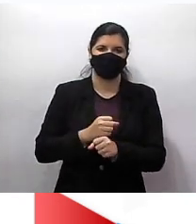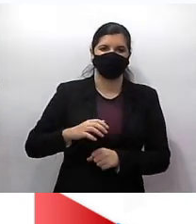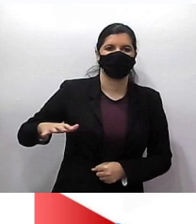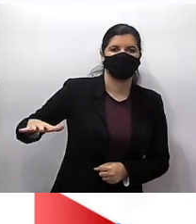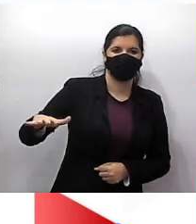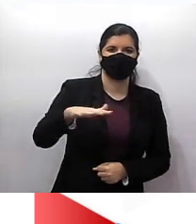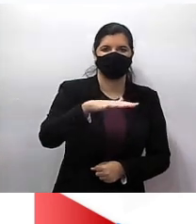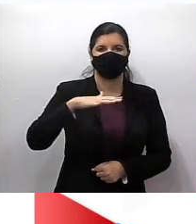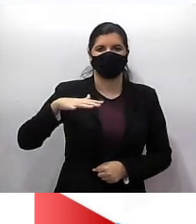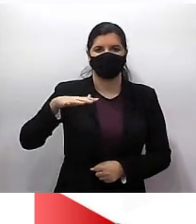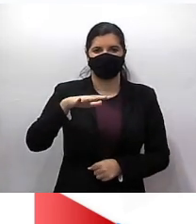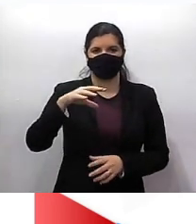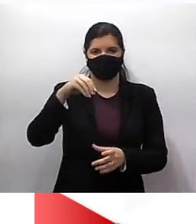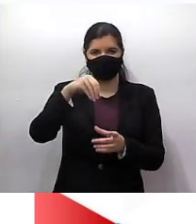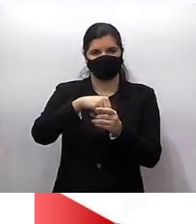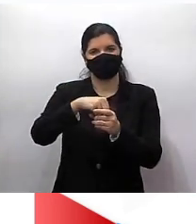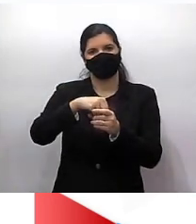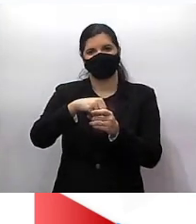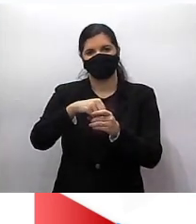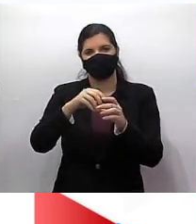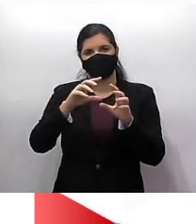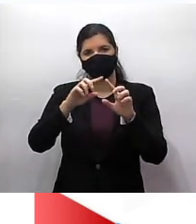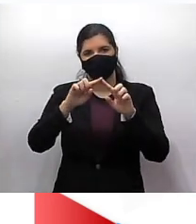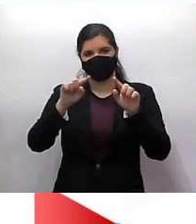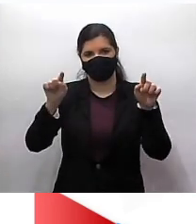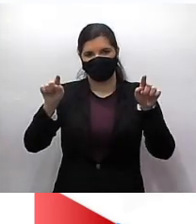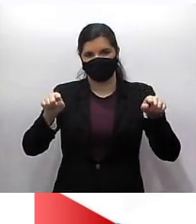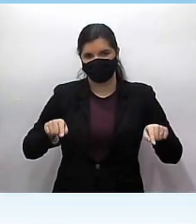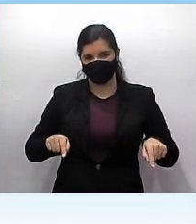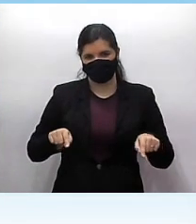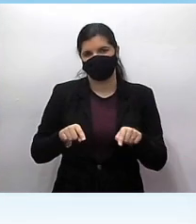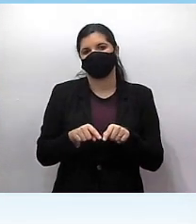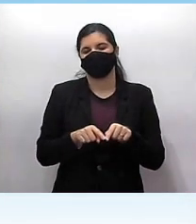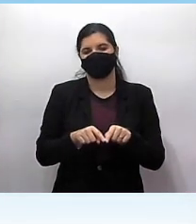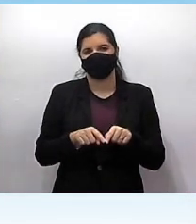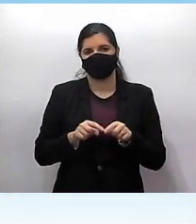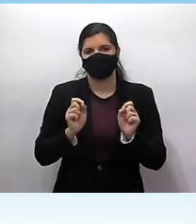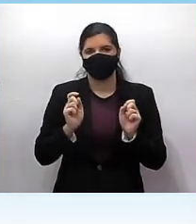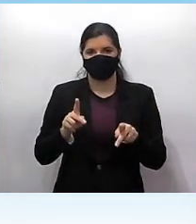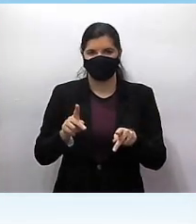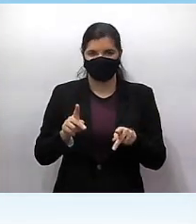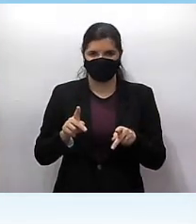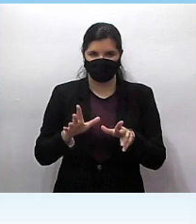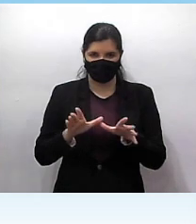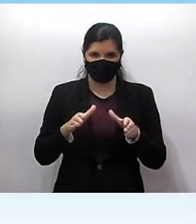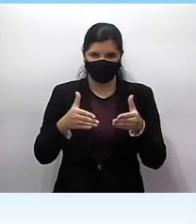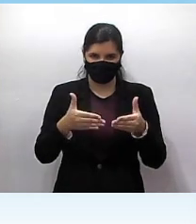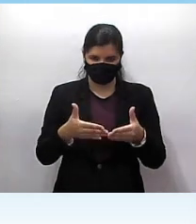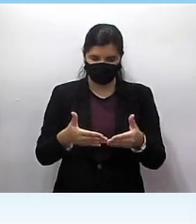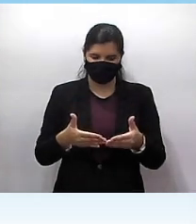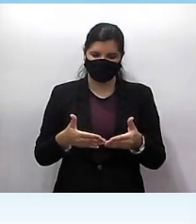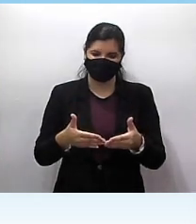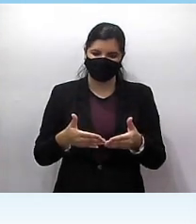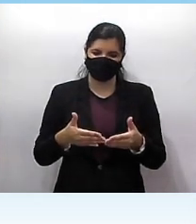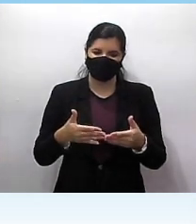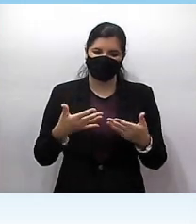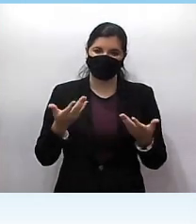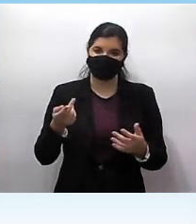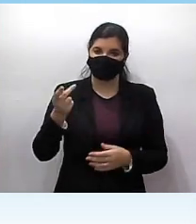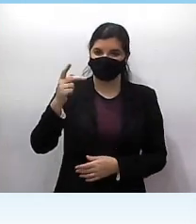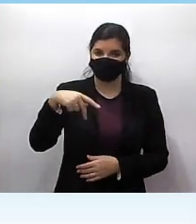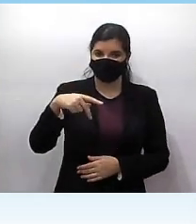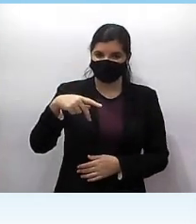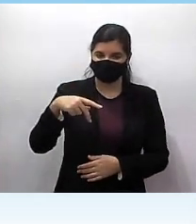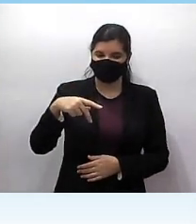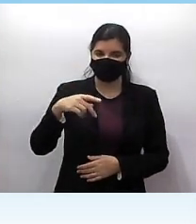superfície que está dentro do contorno, ok? Isso é o foco, tá bom? Quanto ao perímetro,